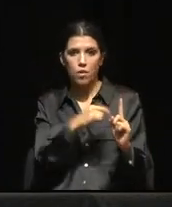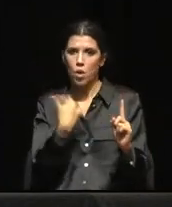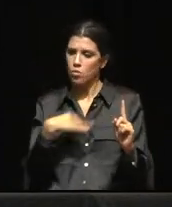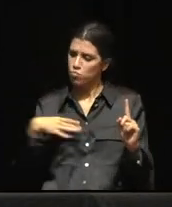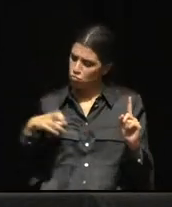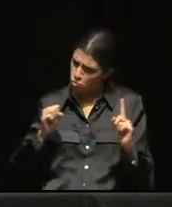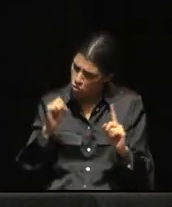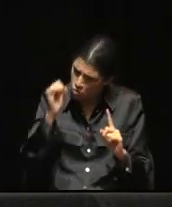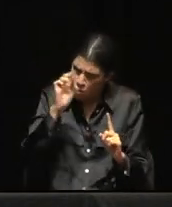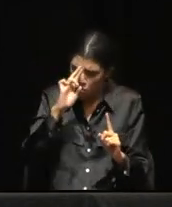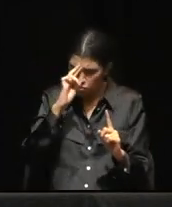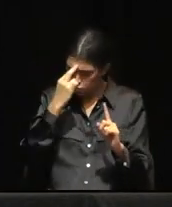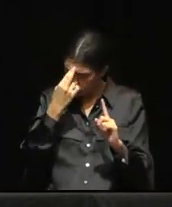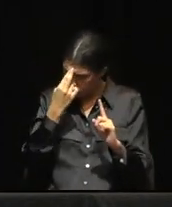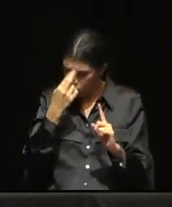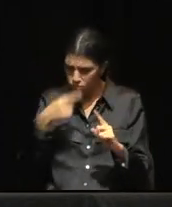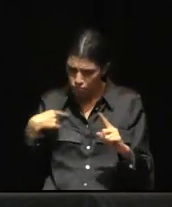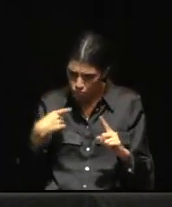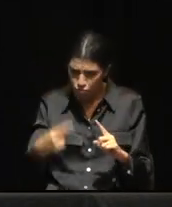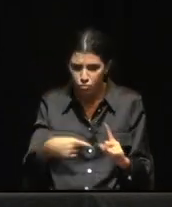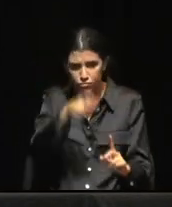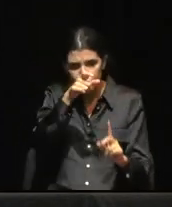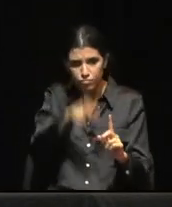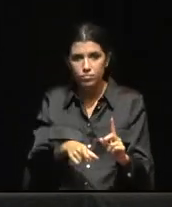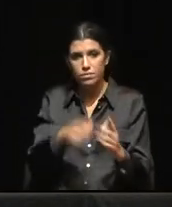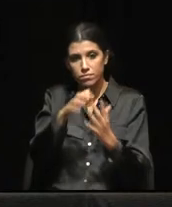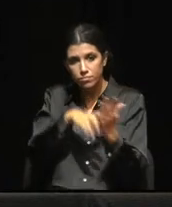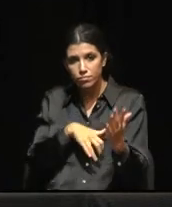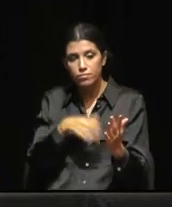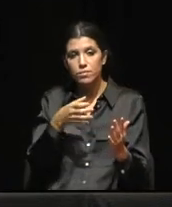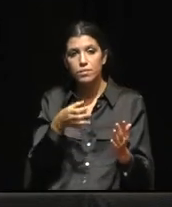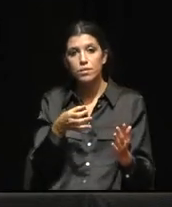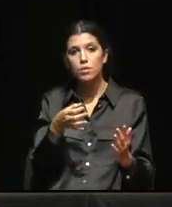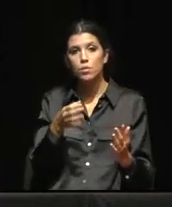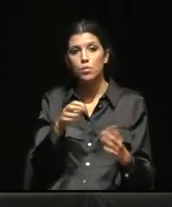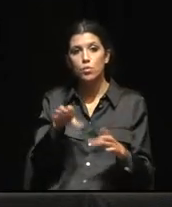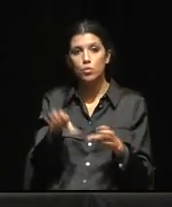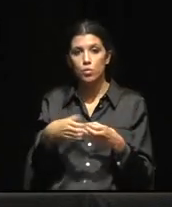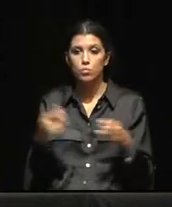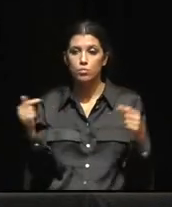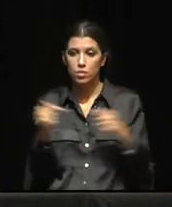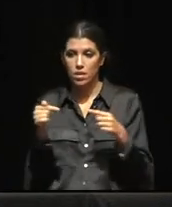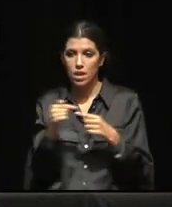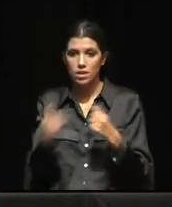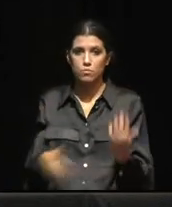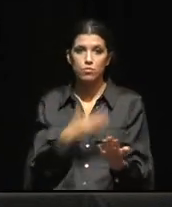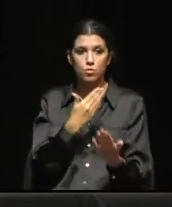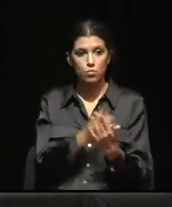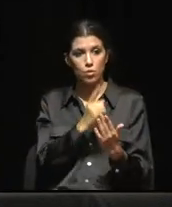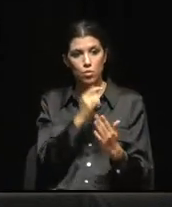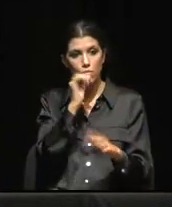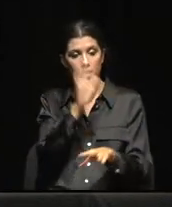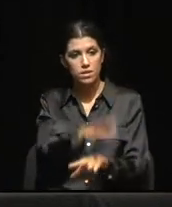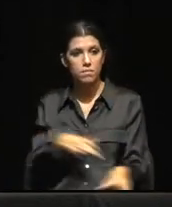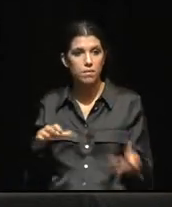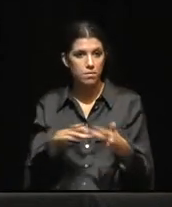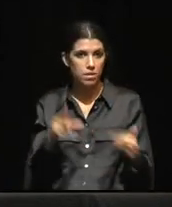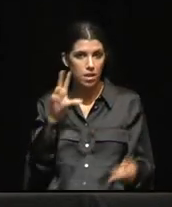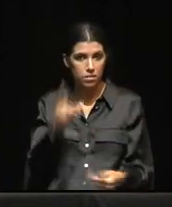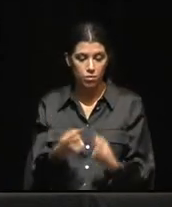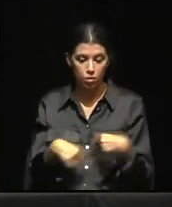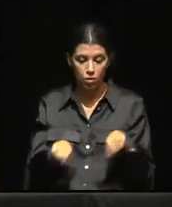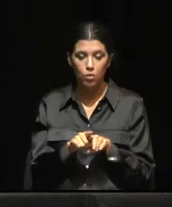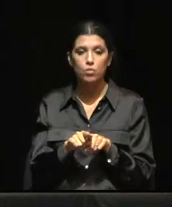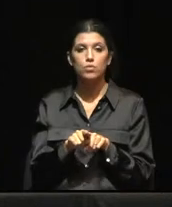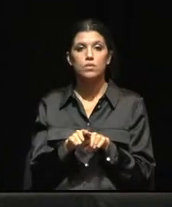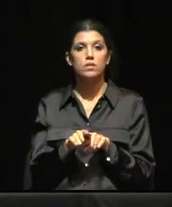superação e exemplo de Mário Pardo pelo exposto o grupo Municipal do do CDs propõe que a assembleia municipal Lisboa reunida